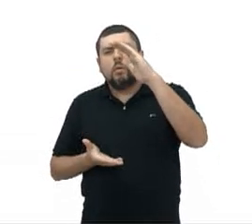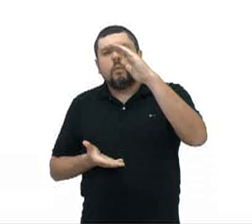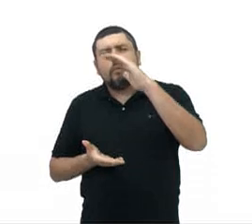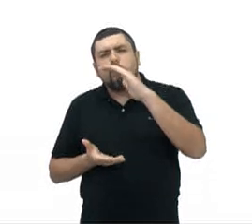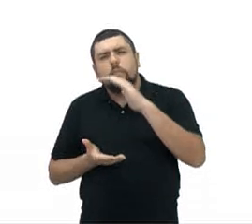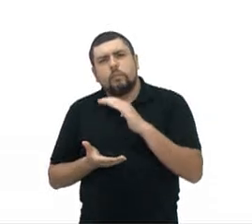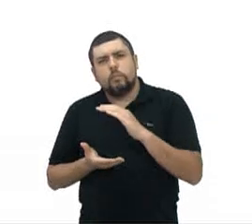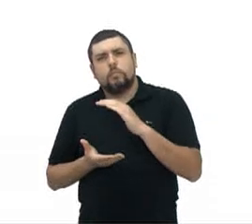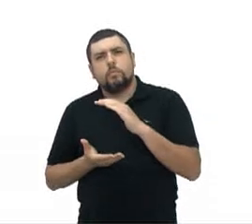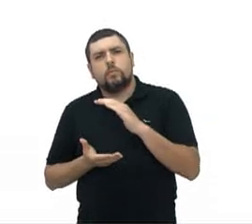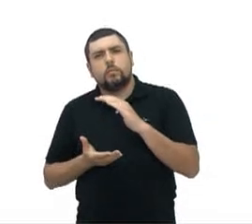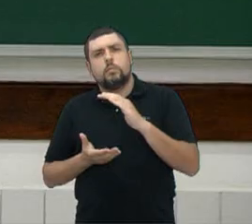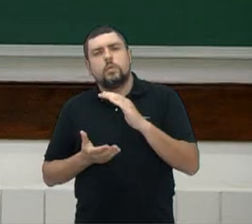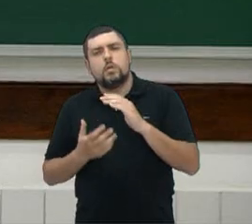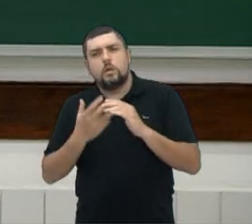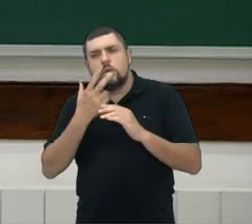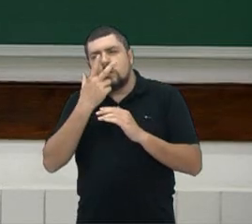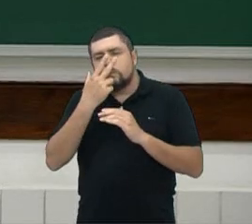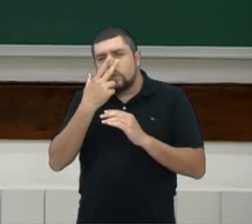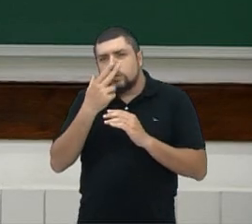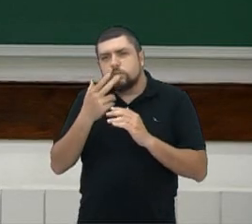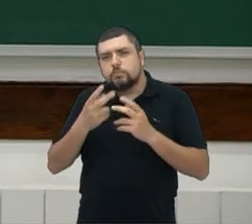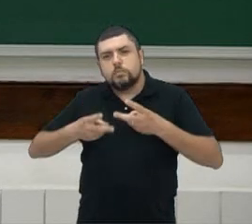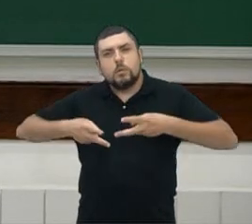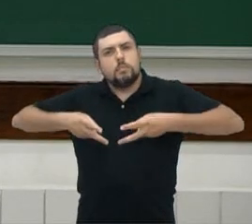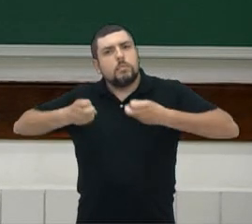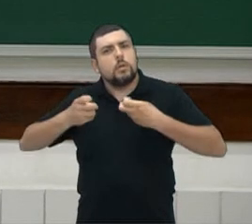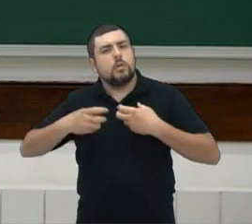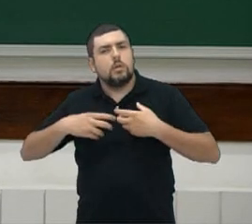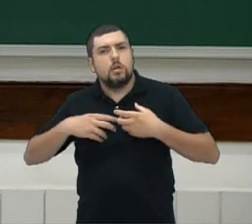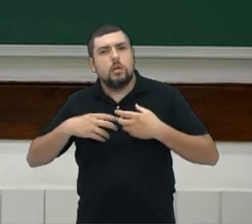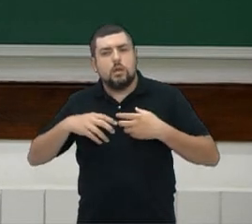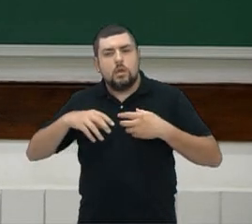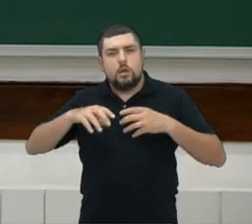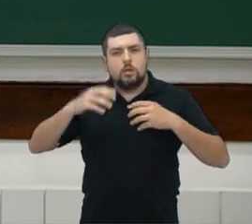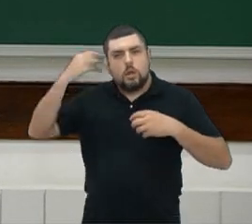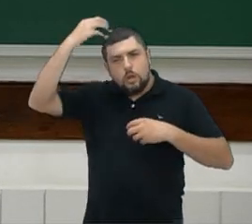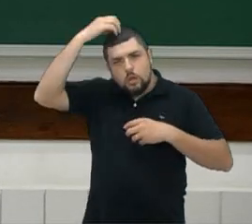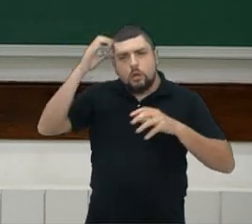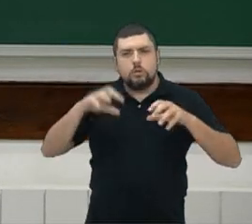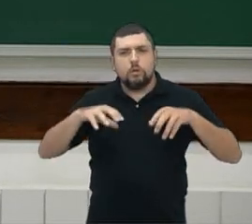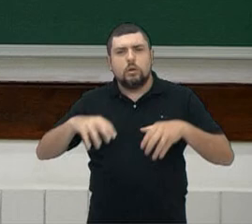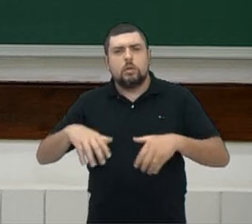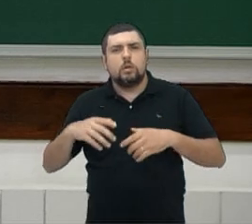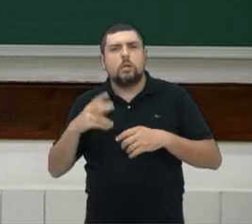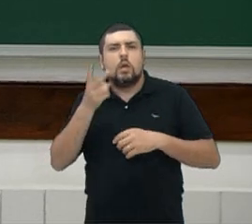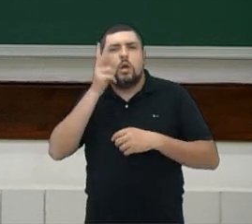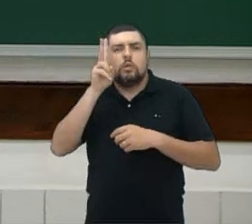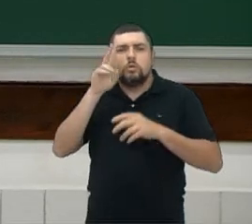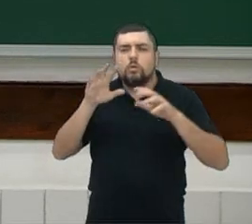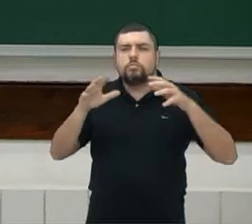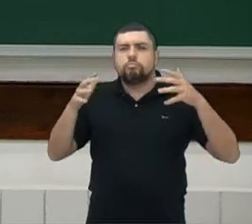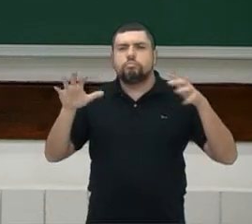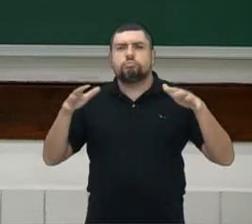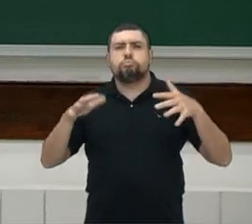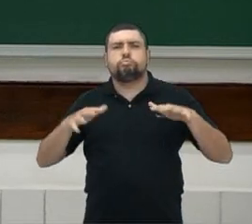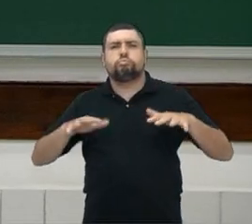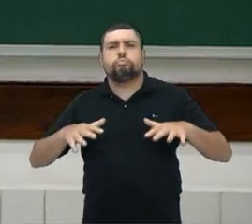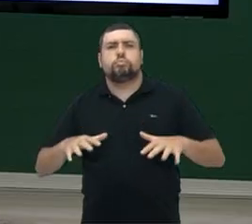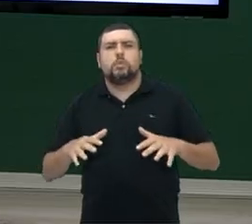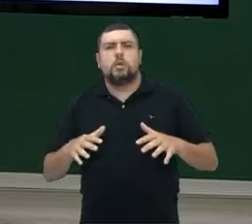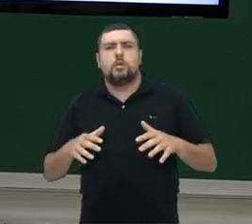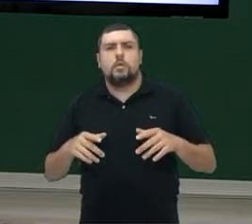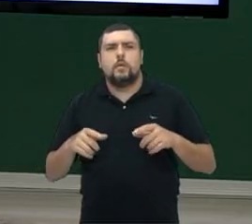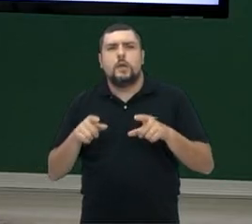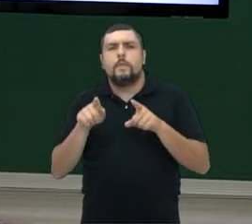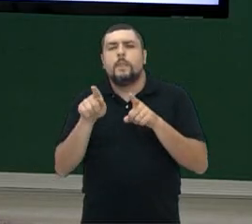a parte da história deles, inclusive, vão diminuindo a história deles. E provavelmente isso influencia no tamanho